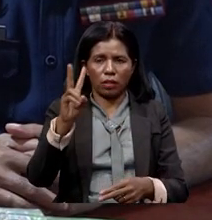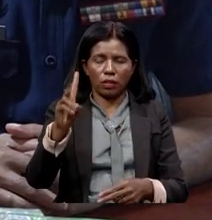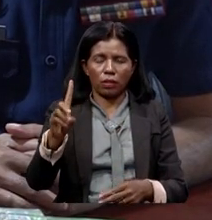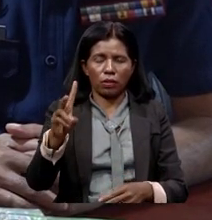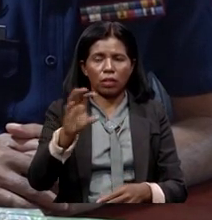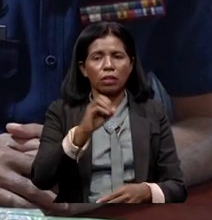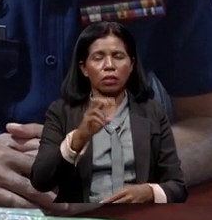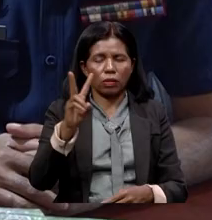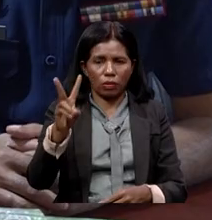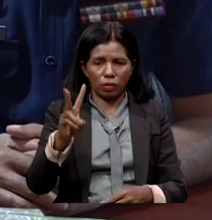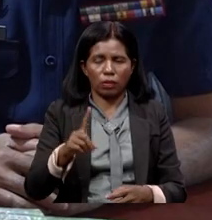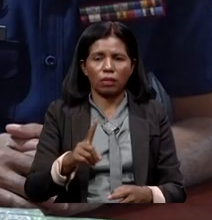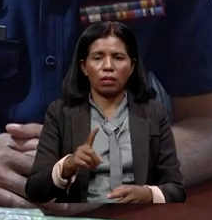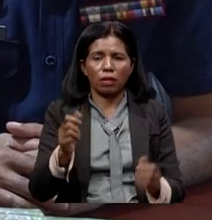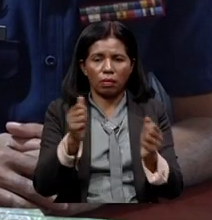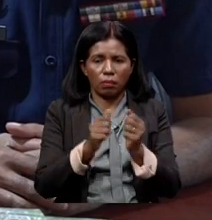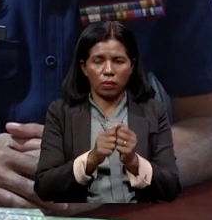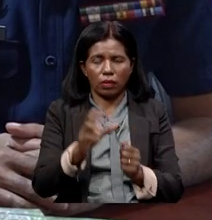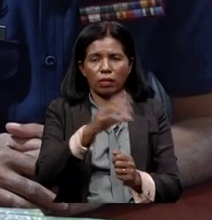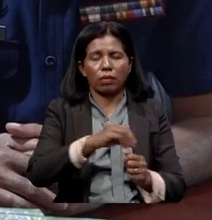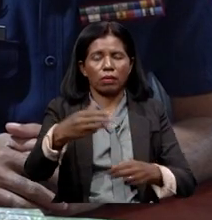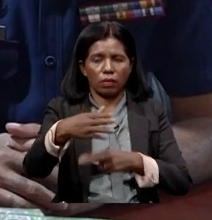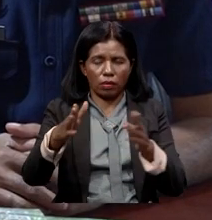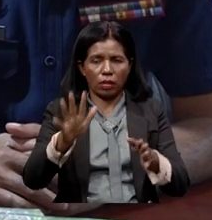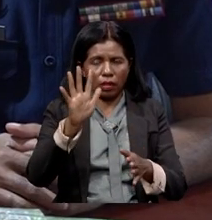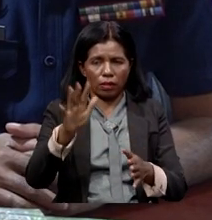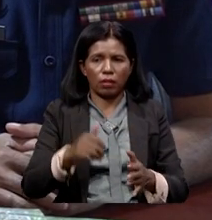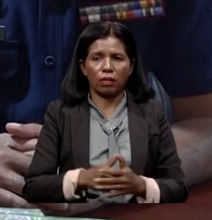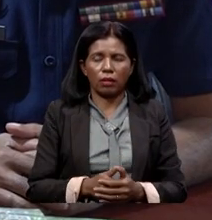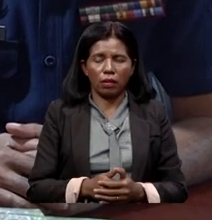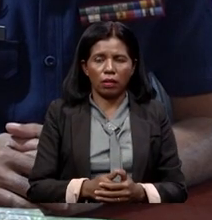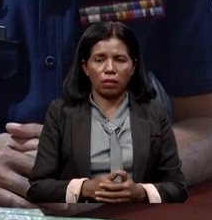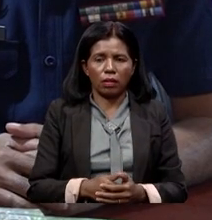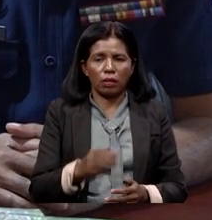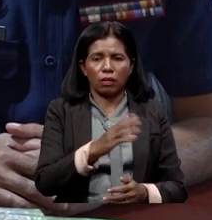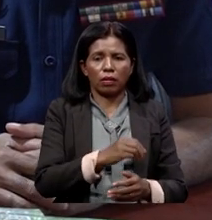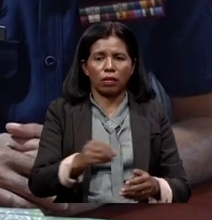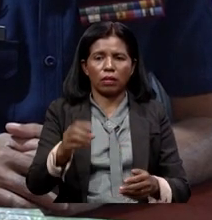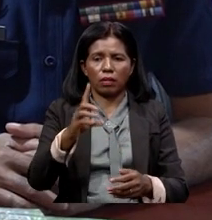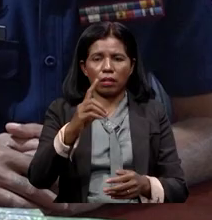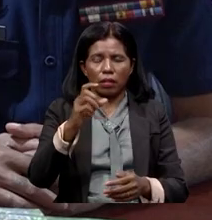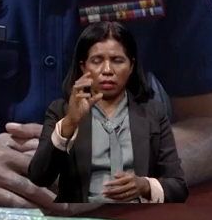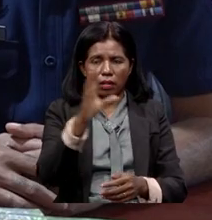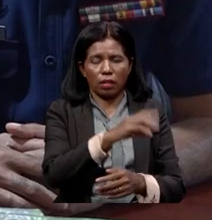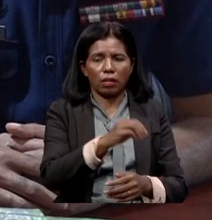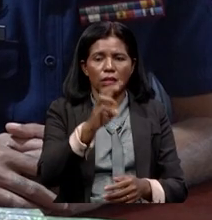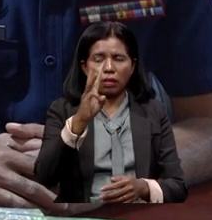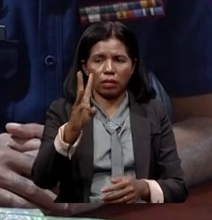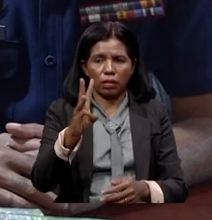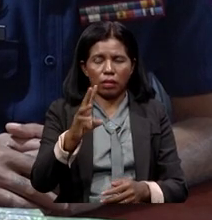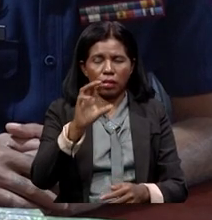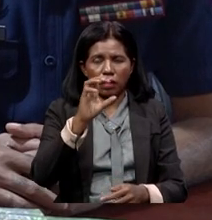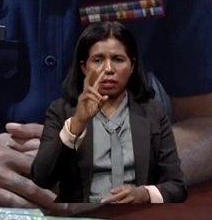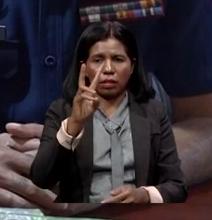smok rua hamot Kaisa Lima nomos foguetes marca W